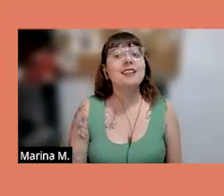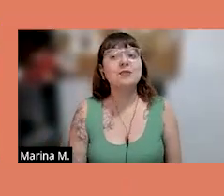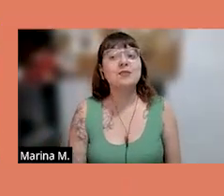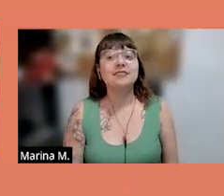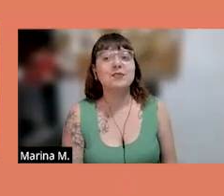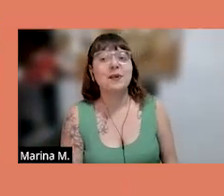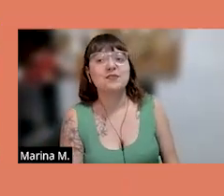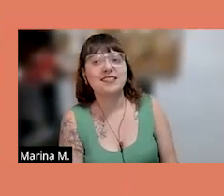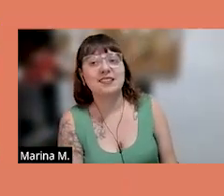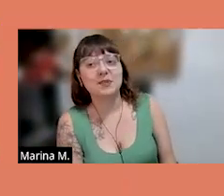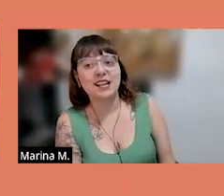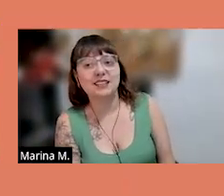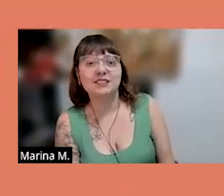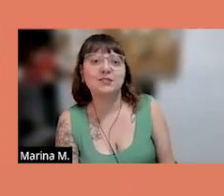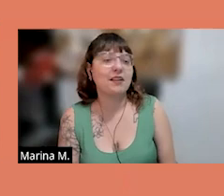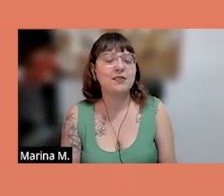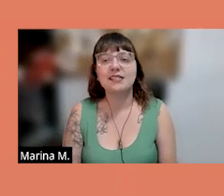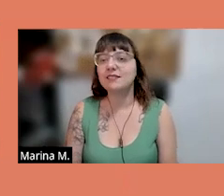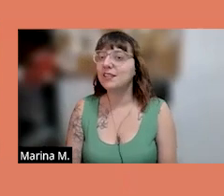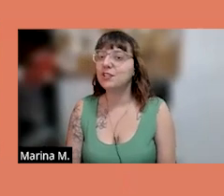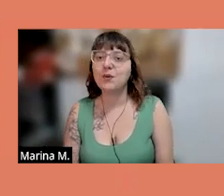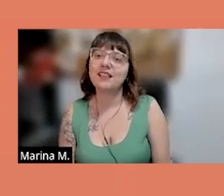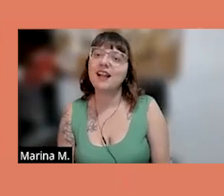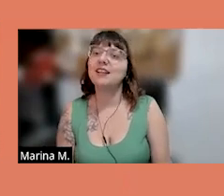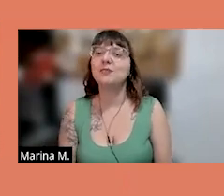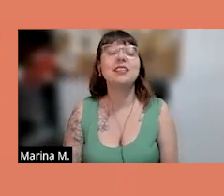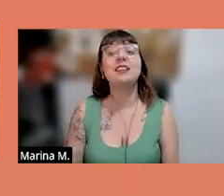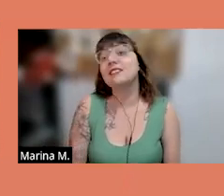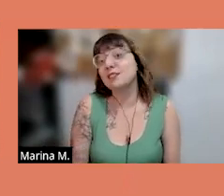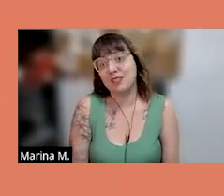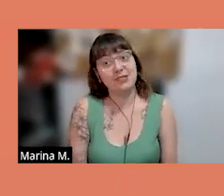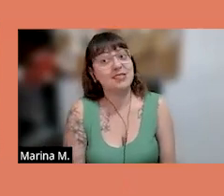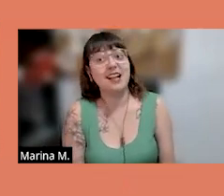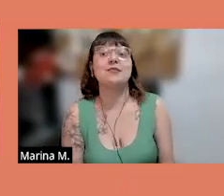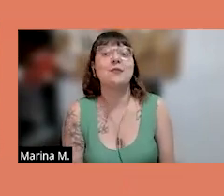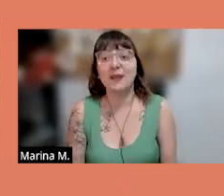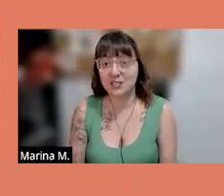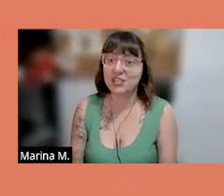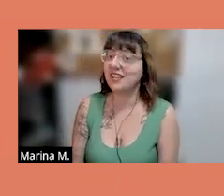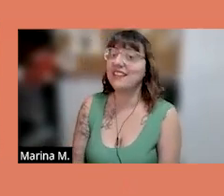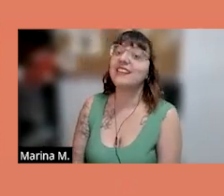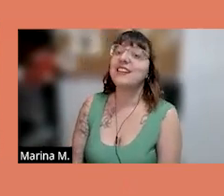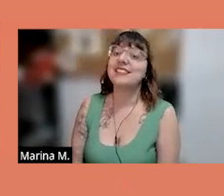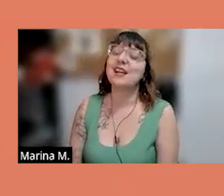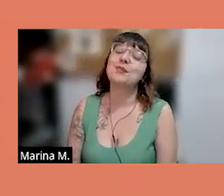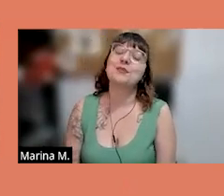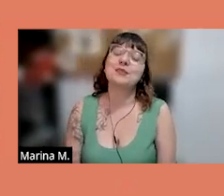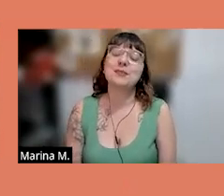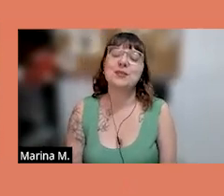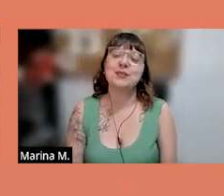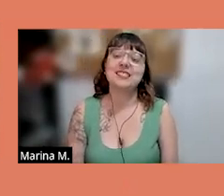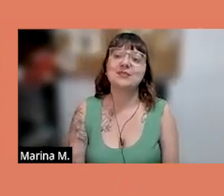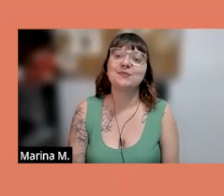Bom, é isso. Eu espero que vocês tenham gostado. Qualquer coisa, deixem comentários. E se vocês gostaram, compartilhem essa aula